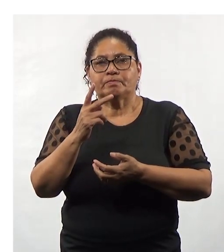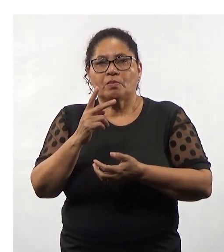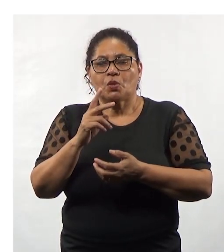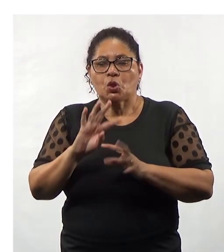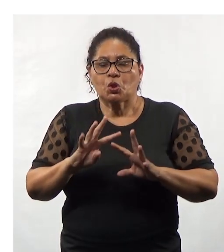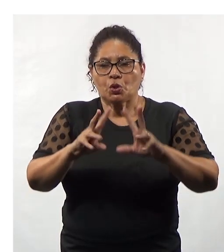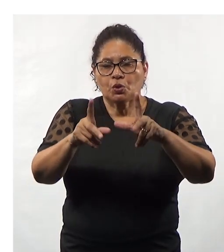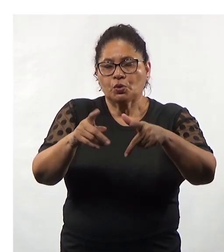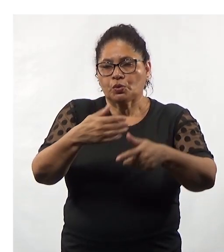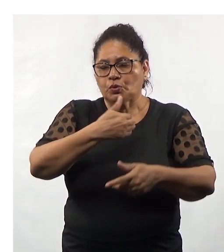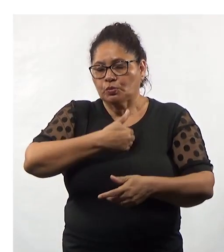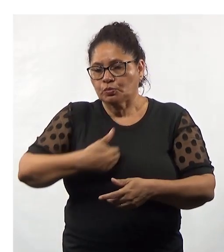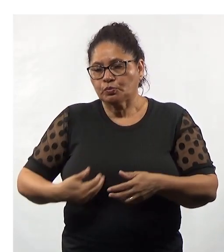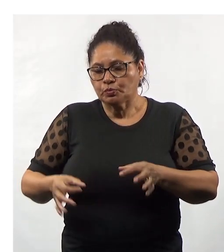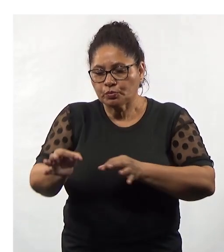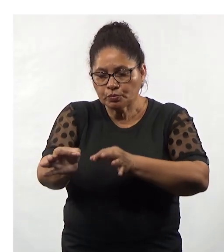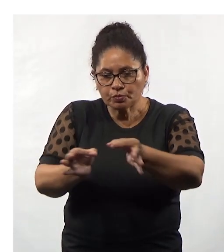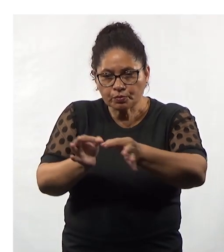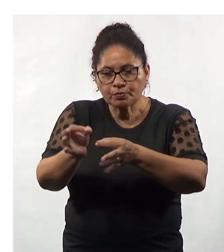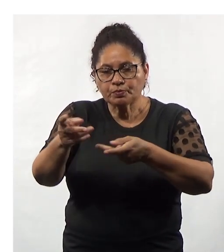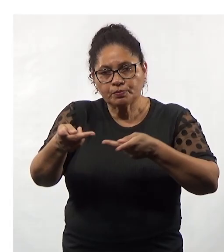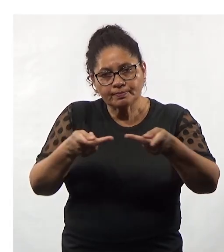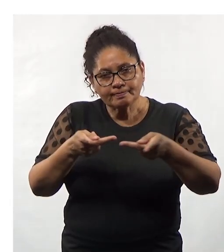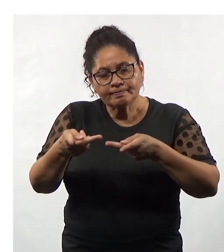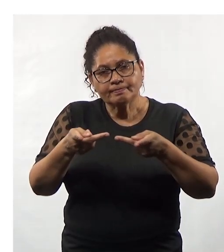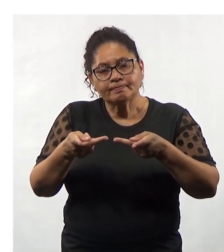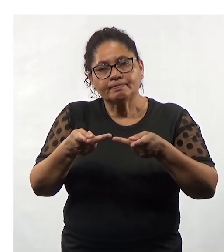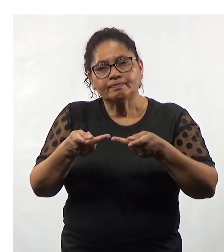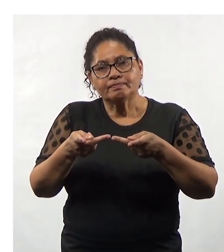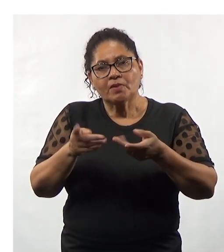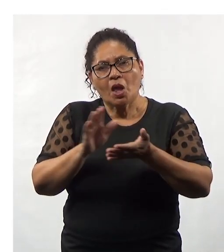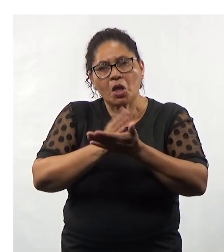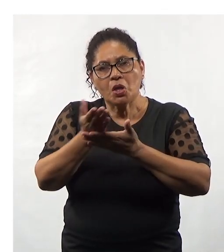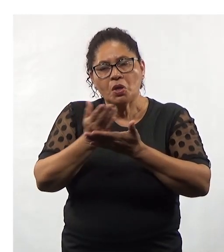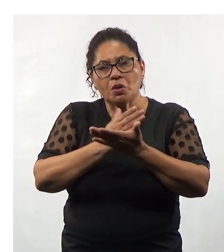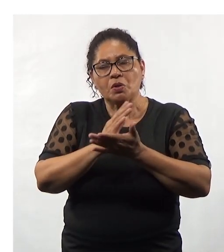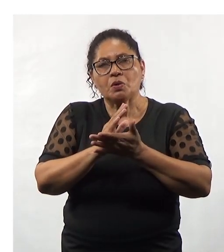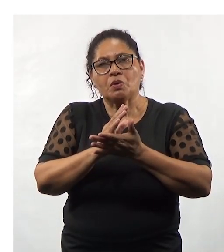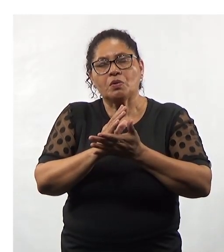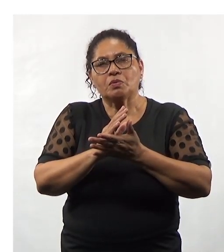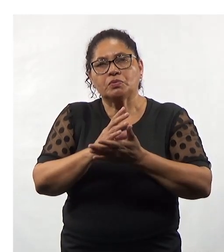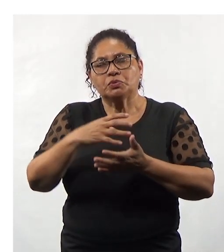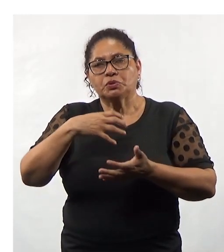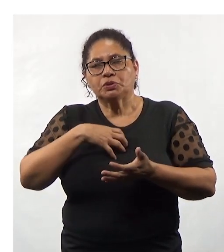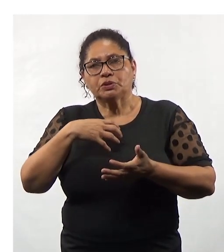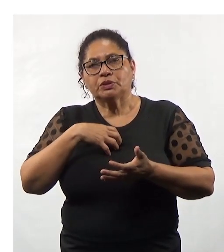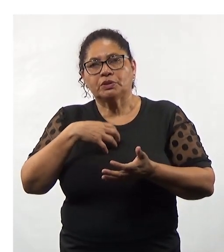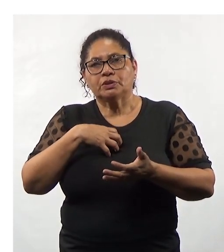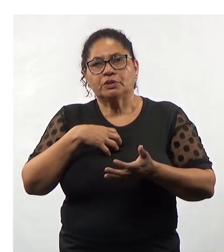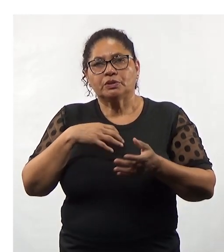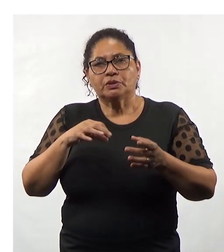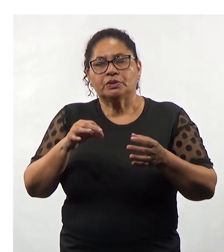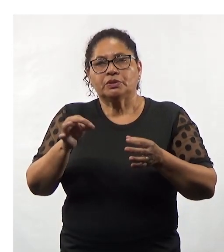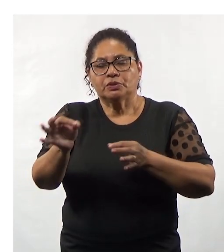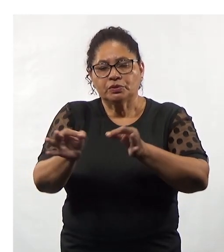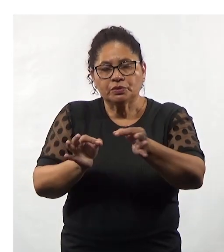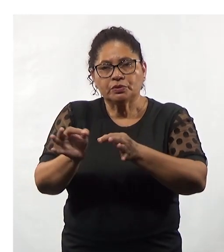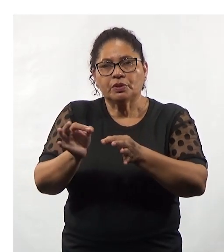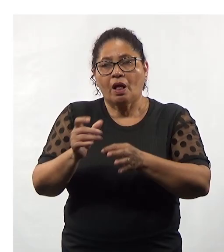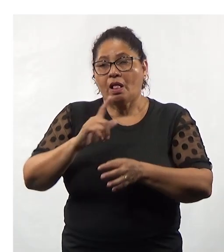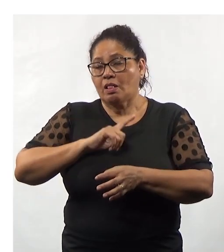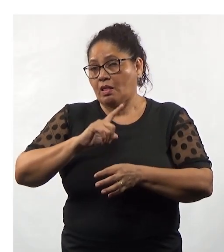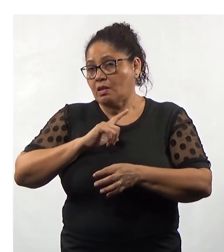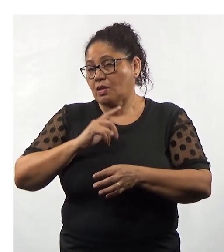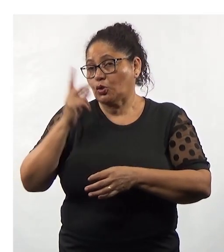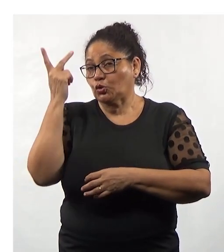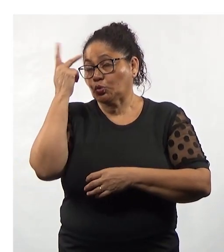pública hoje, ela vai organizar os seus projetos de alguma forma, em alguma unidade organizacional. Tem sido